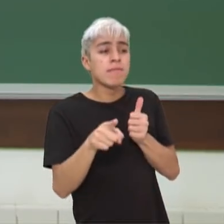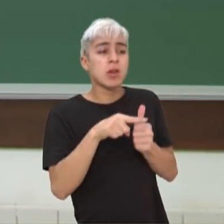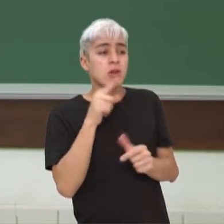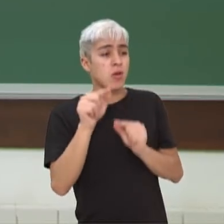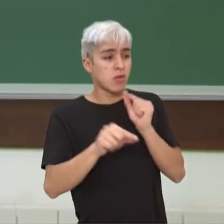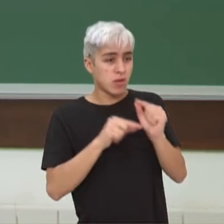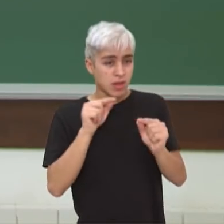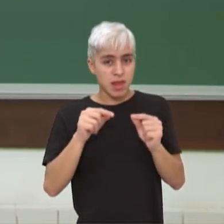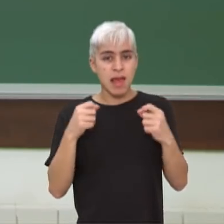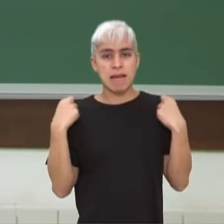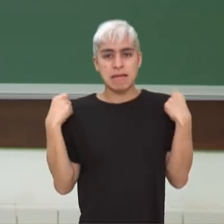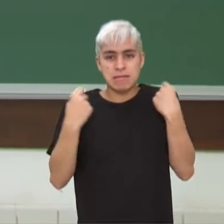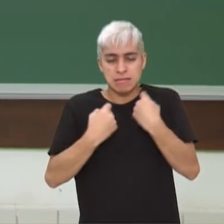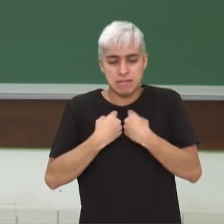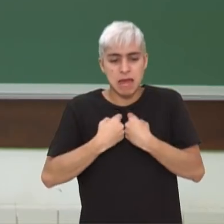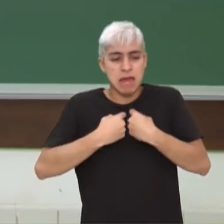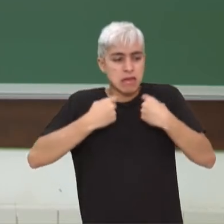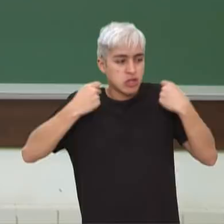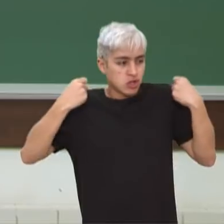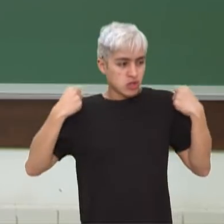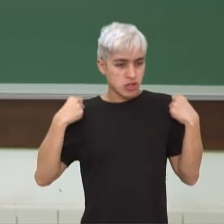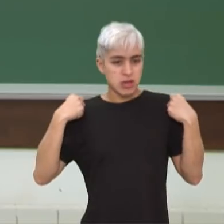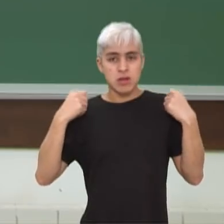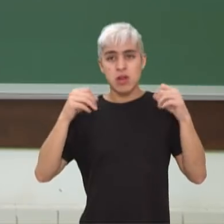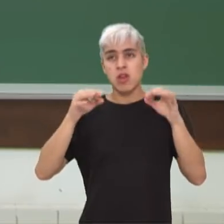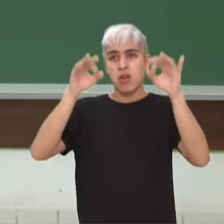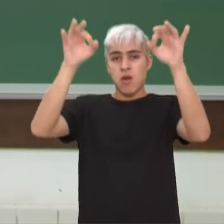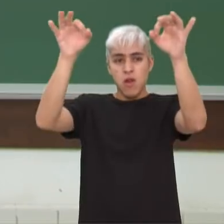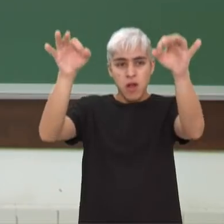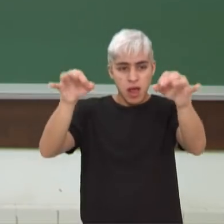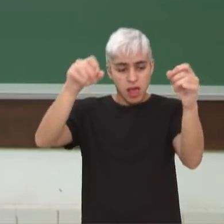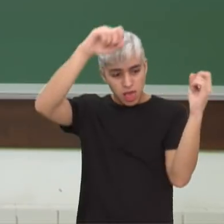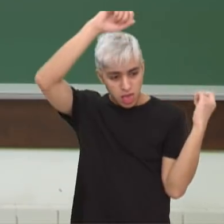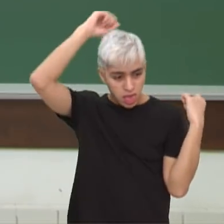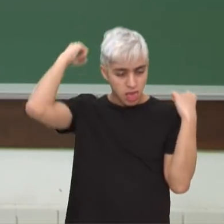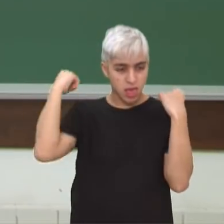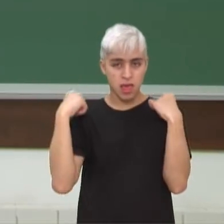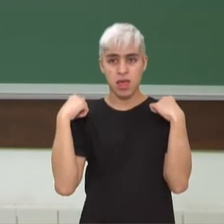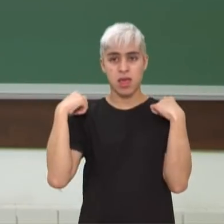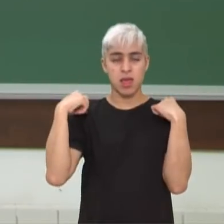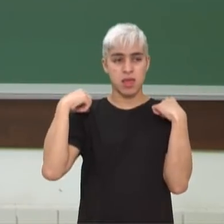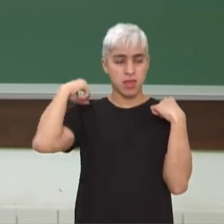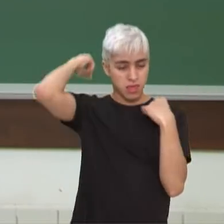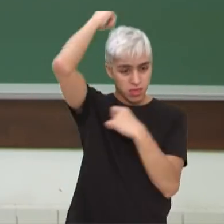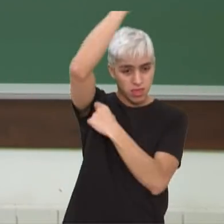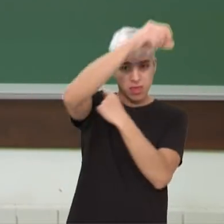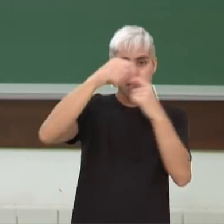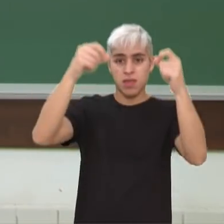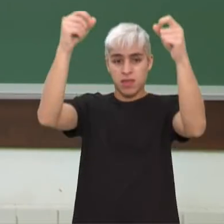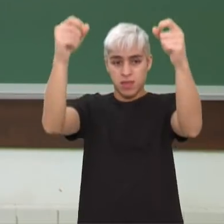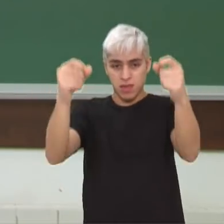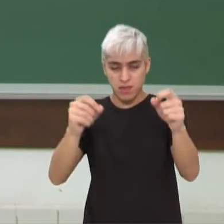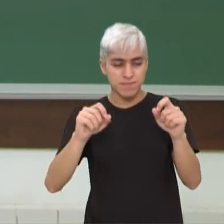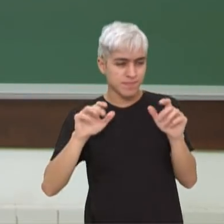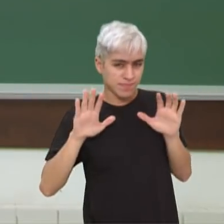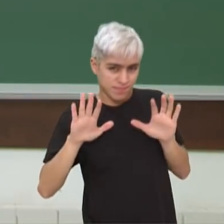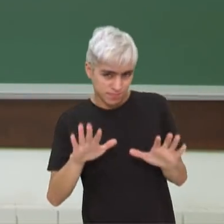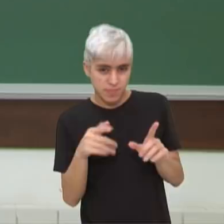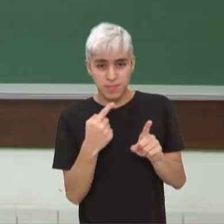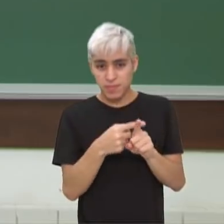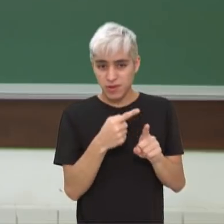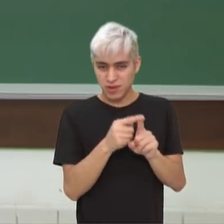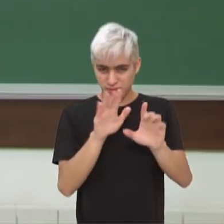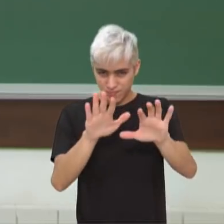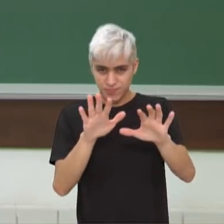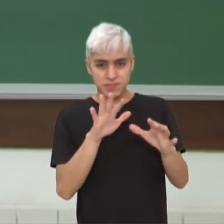fazer é tirar o seu casaco e colocar no cabide. Isso justamente acontece porque dentro de casa, durante uma